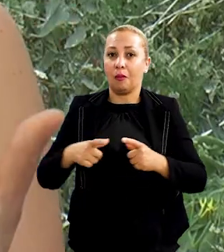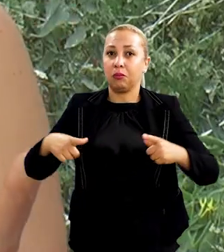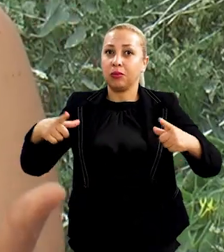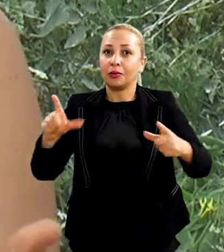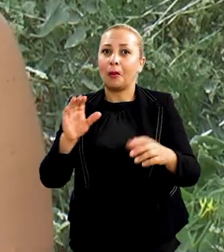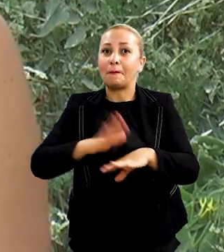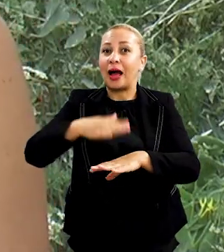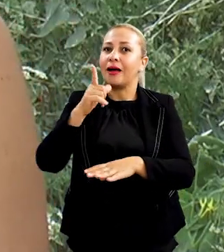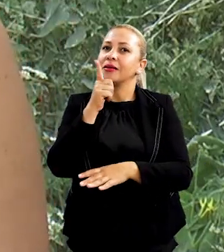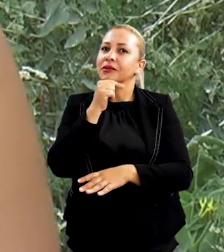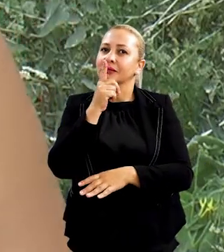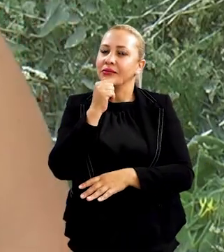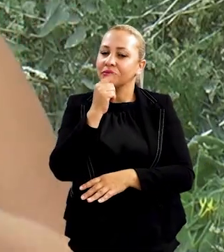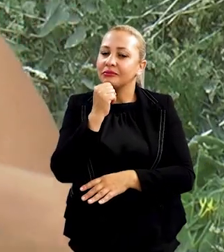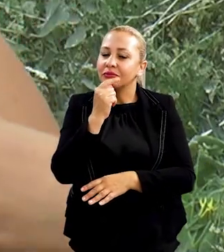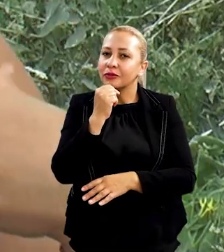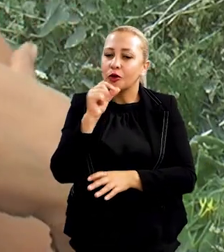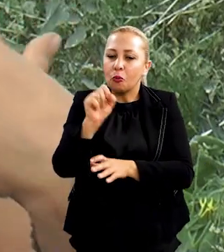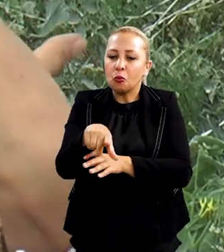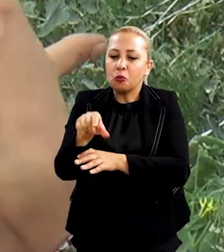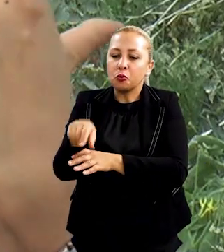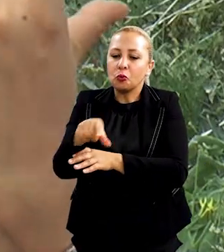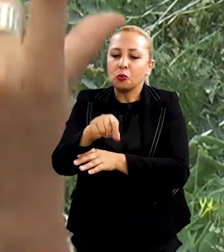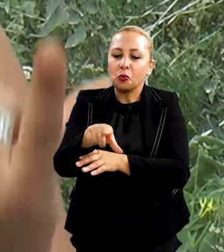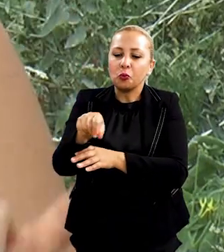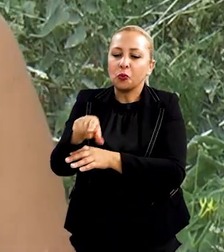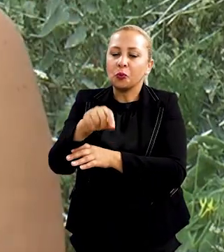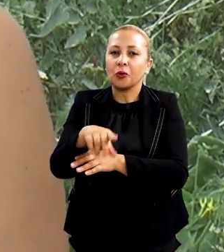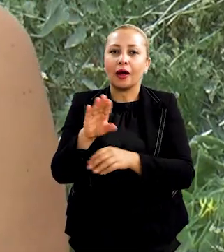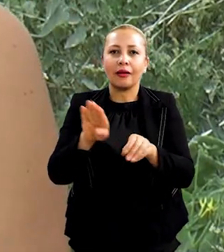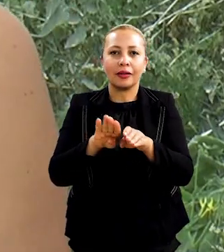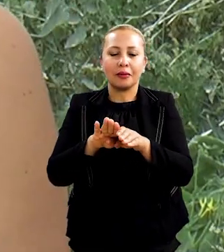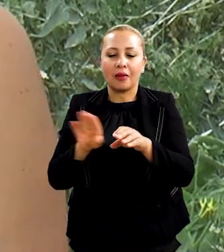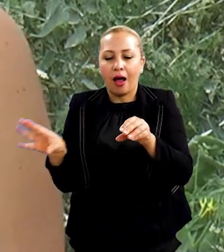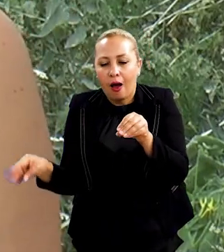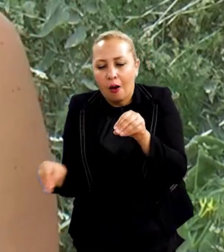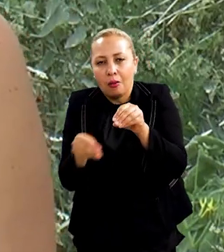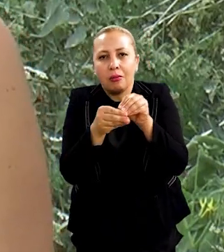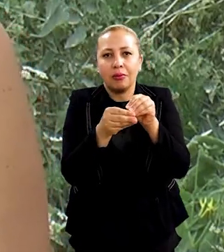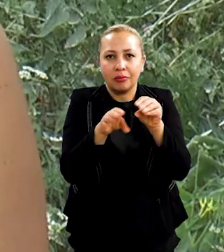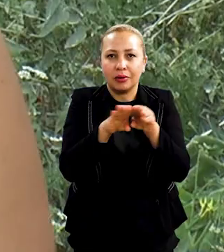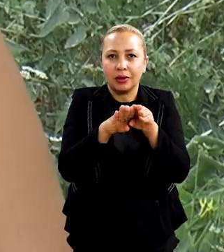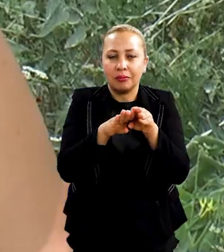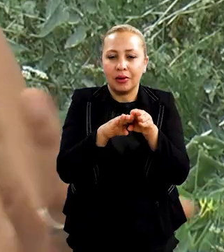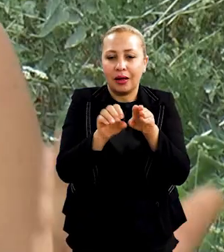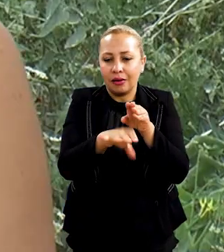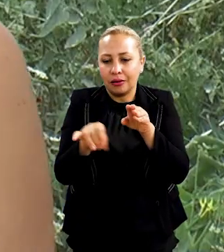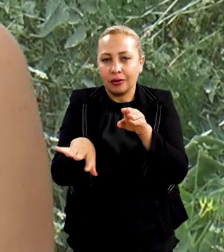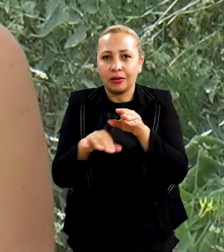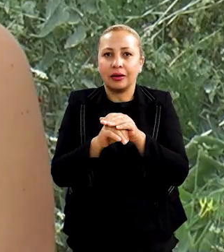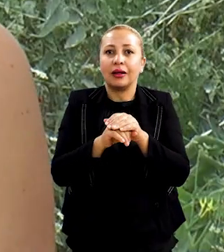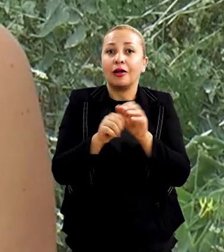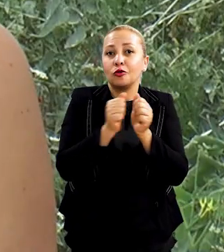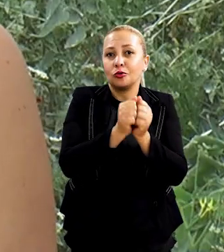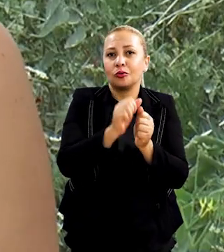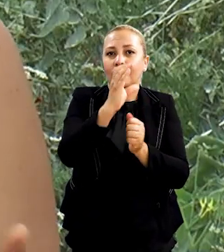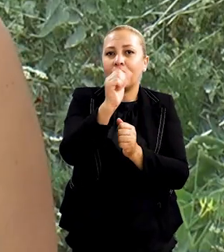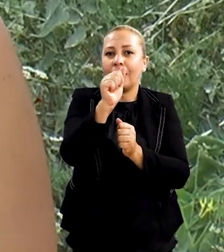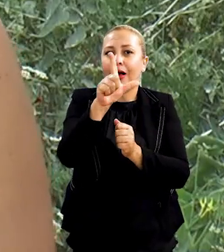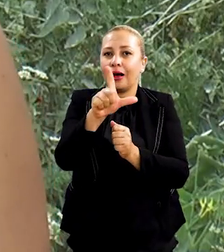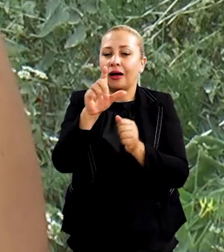de irrigação, Aí a gente também complementou com a adubação foliar, no caso com calda de cal e